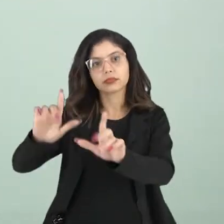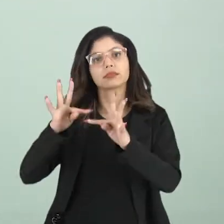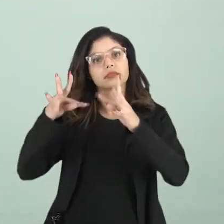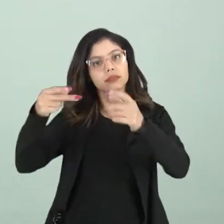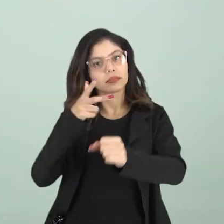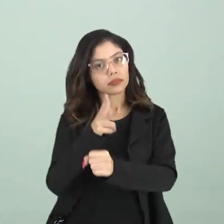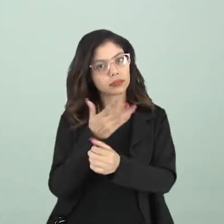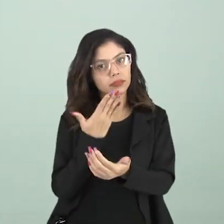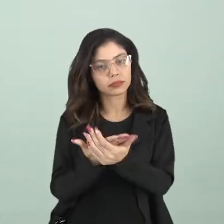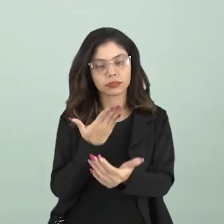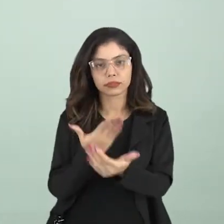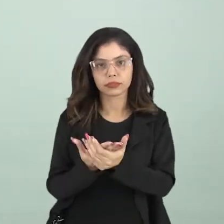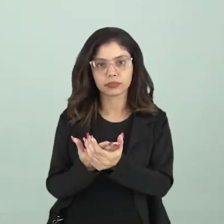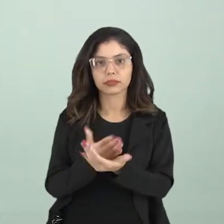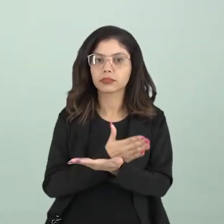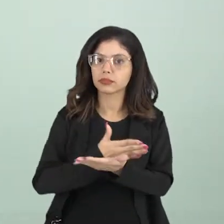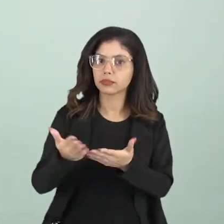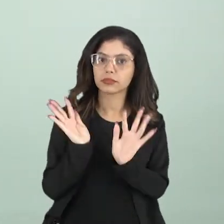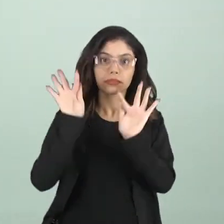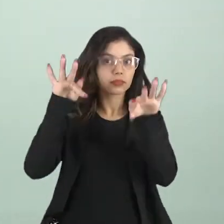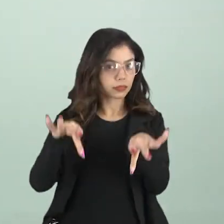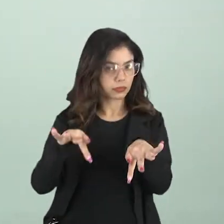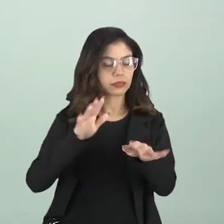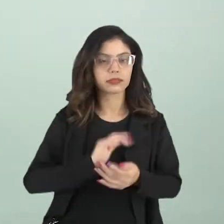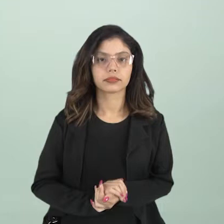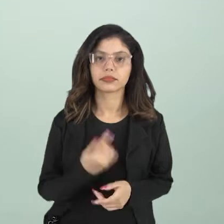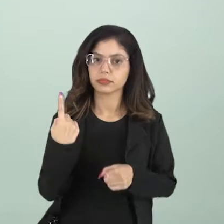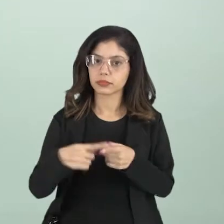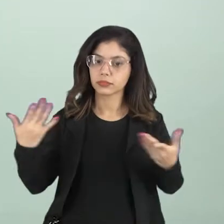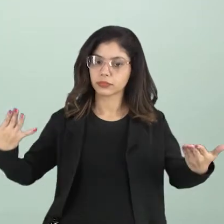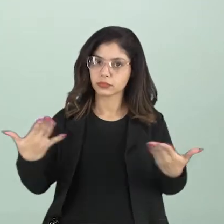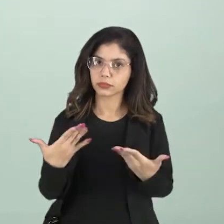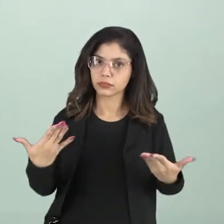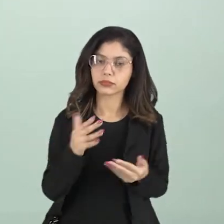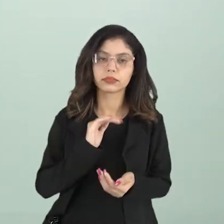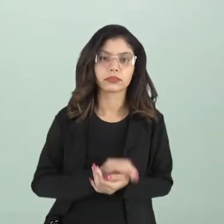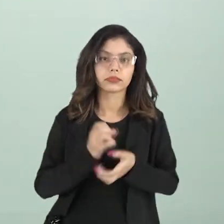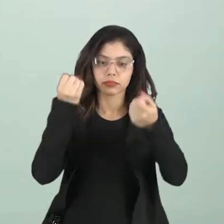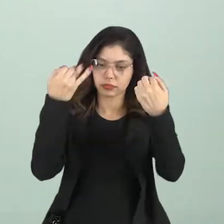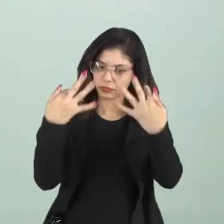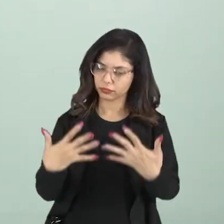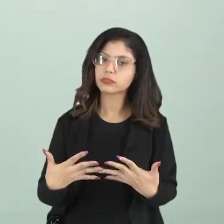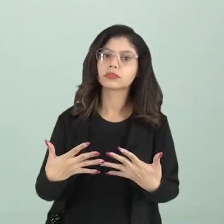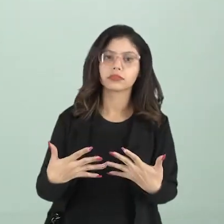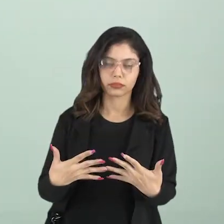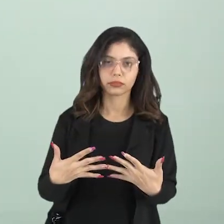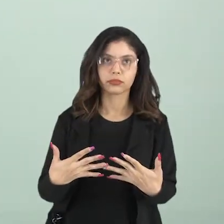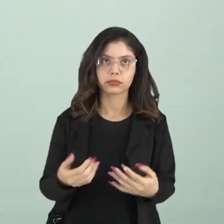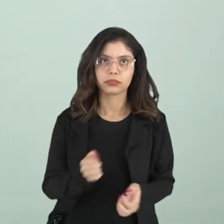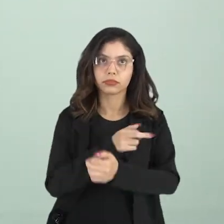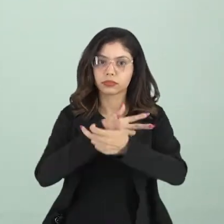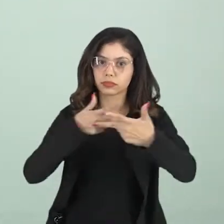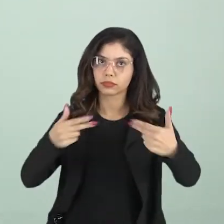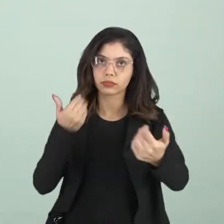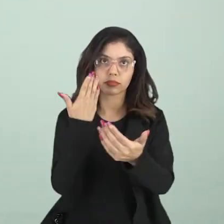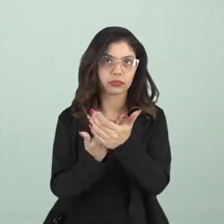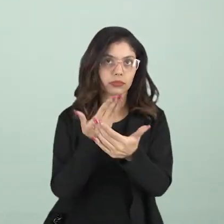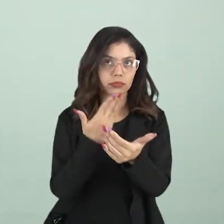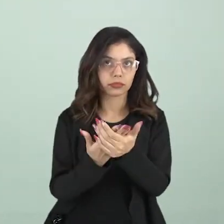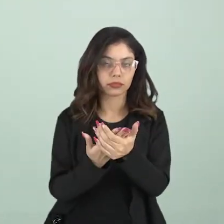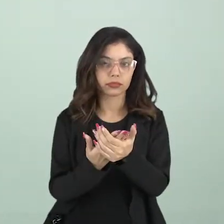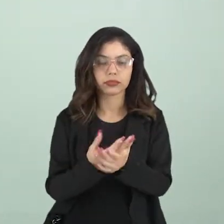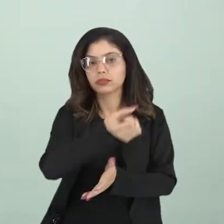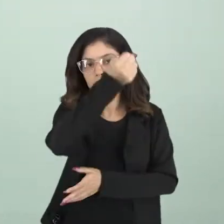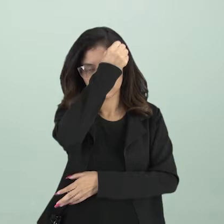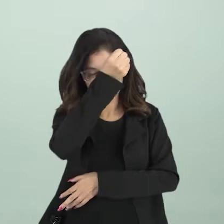toda esta videoaula do começo ao fim, porque hoje nós iremos tratar a respeito dos objetos de estudo